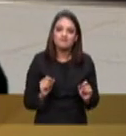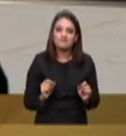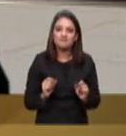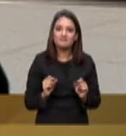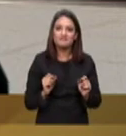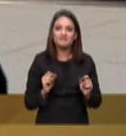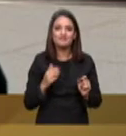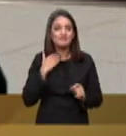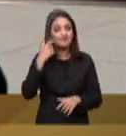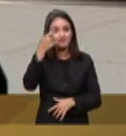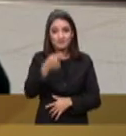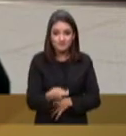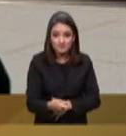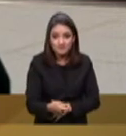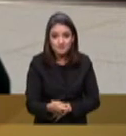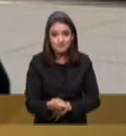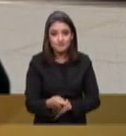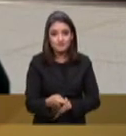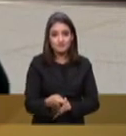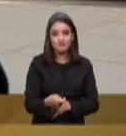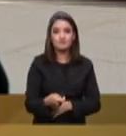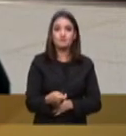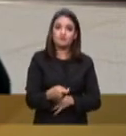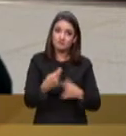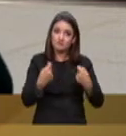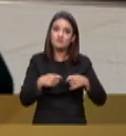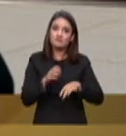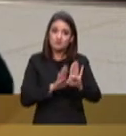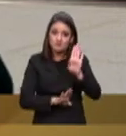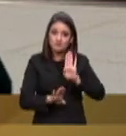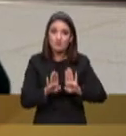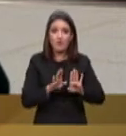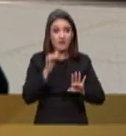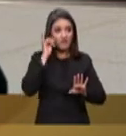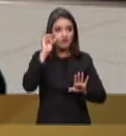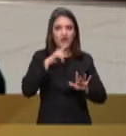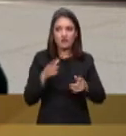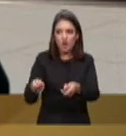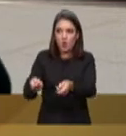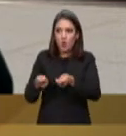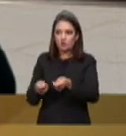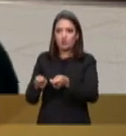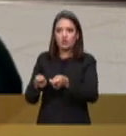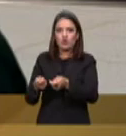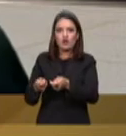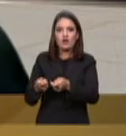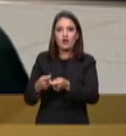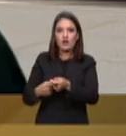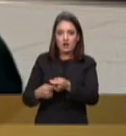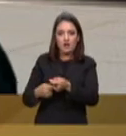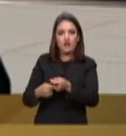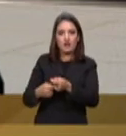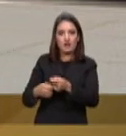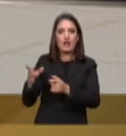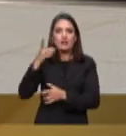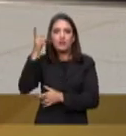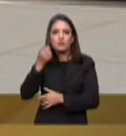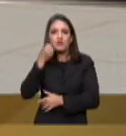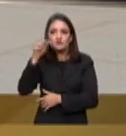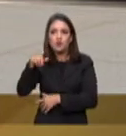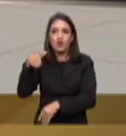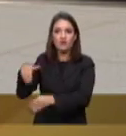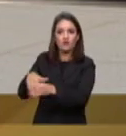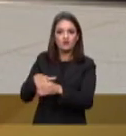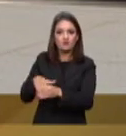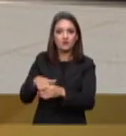juízes não eleitos têm o poder de frear autoridades eleitas. Ele usa a imagem de polícia